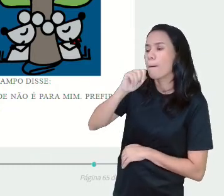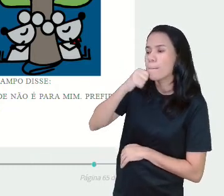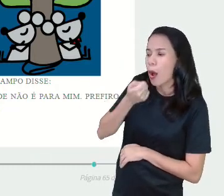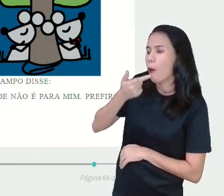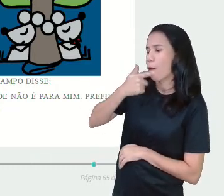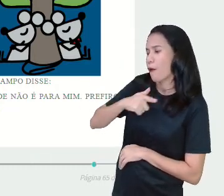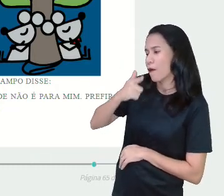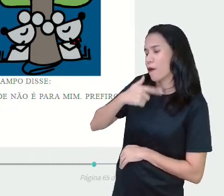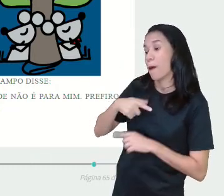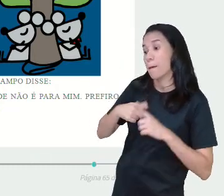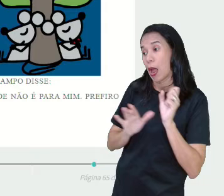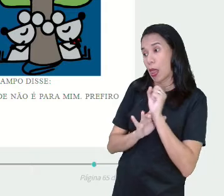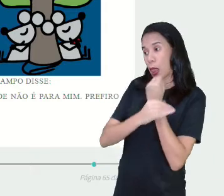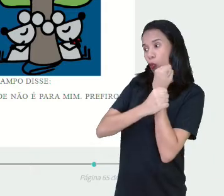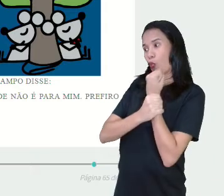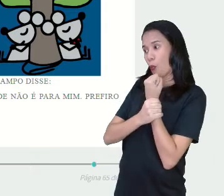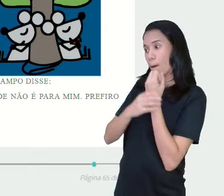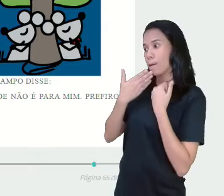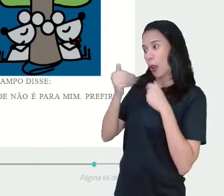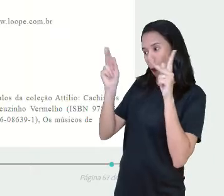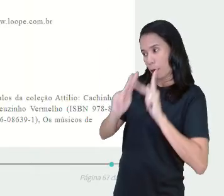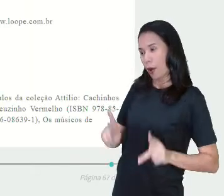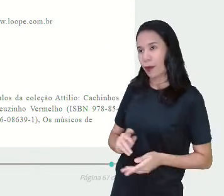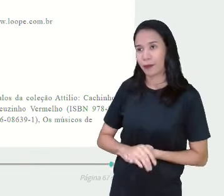queijo, mas em paz.